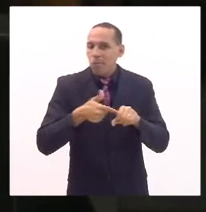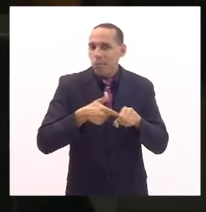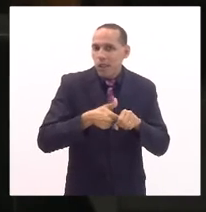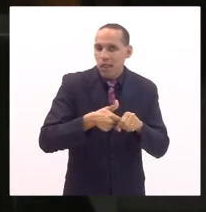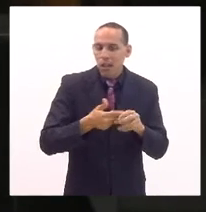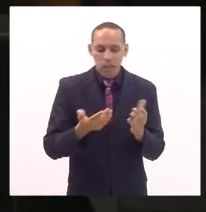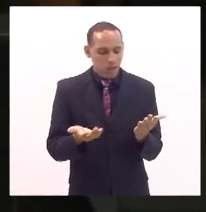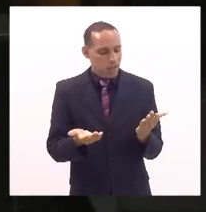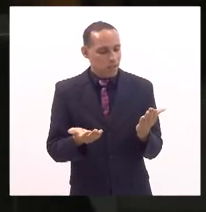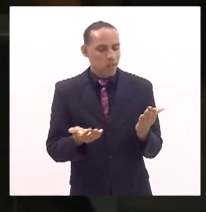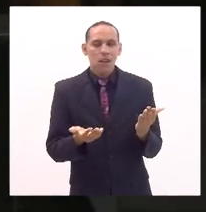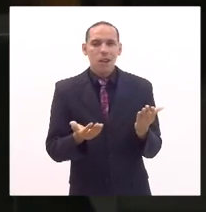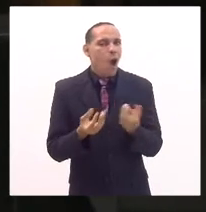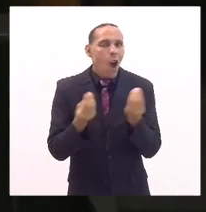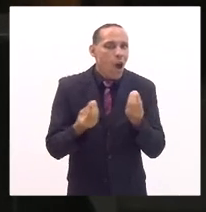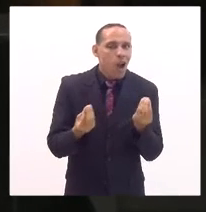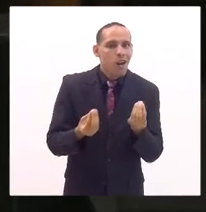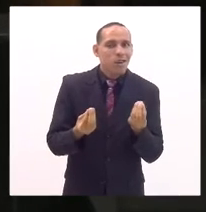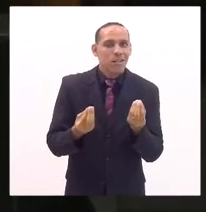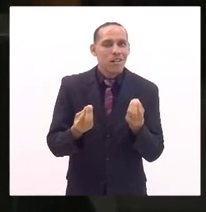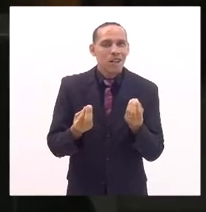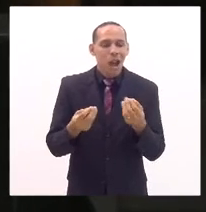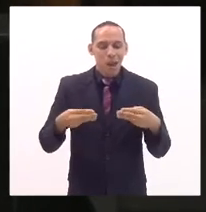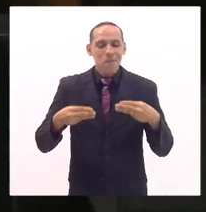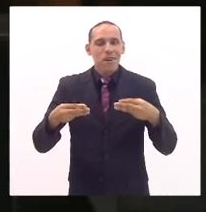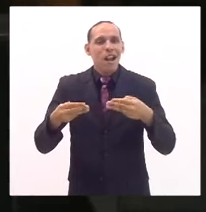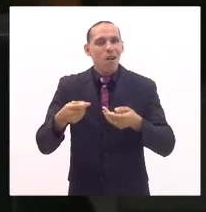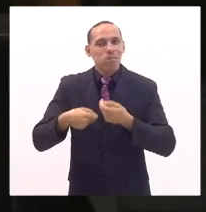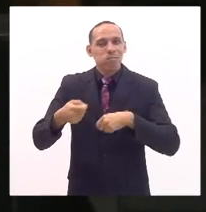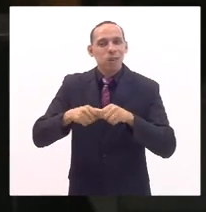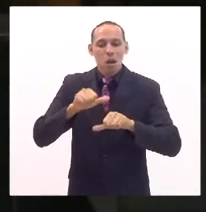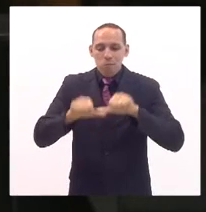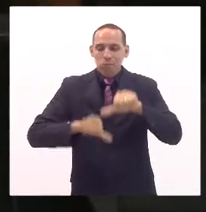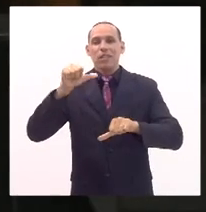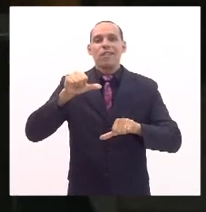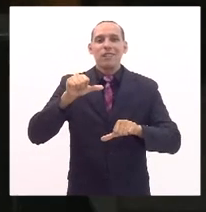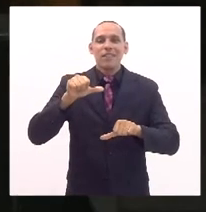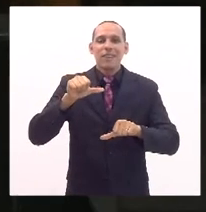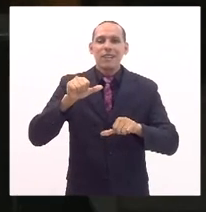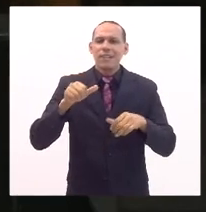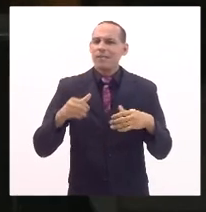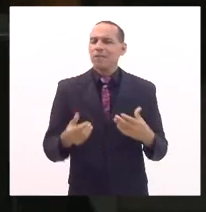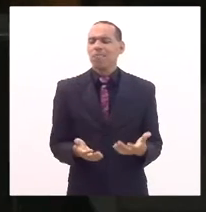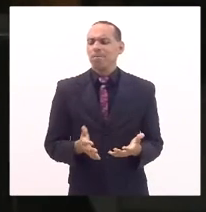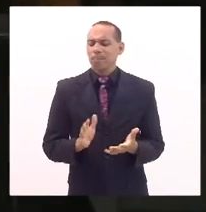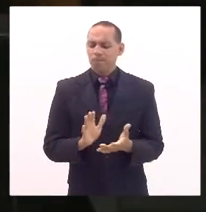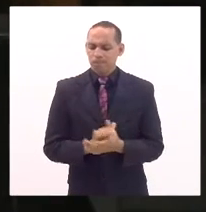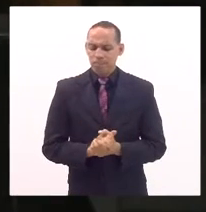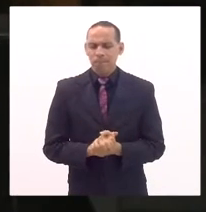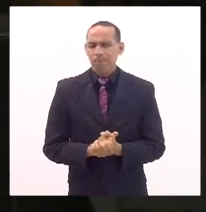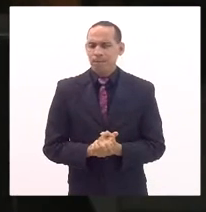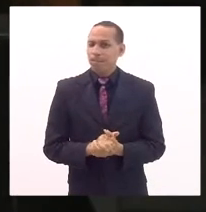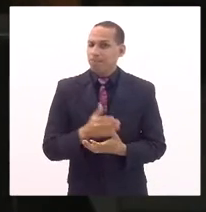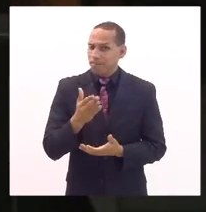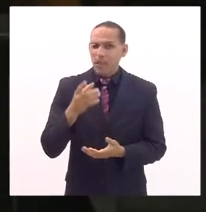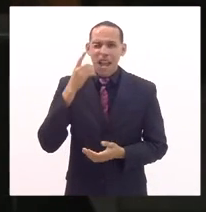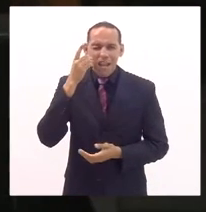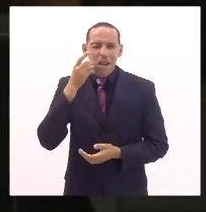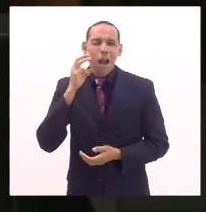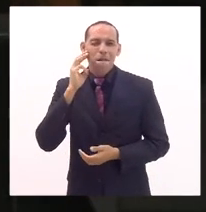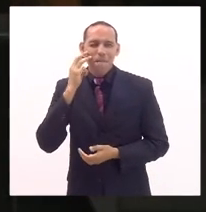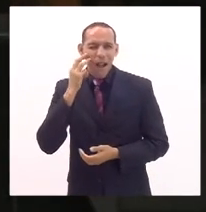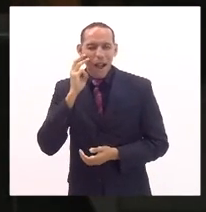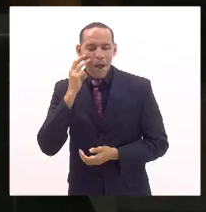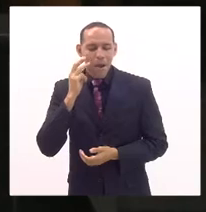combustíveis mudando o Ministro da Economia E aí Deputado waldeck